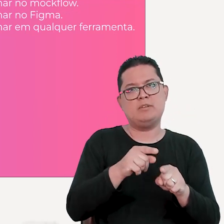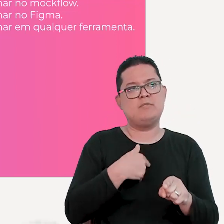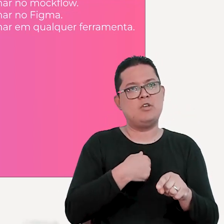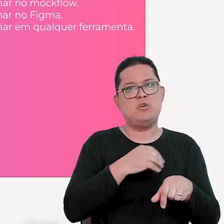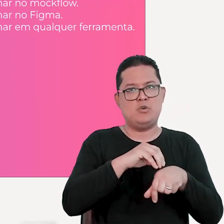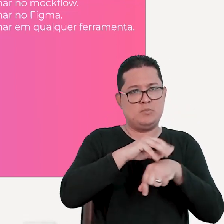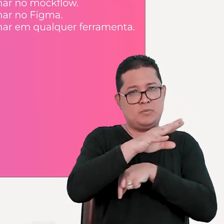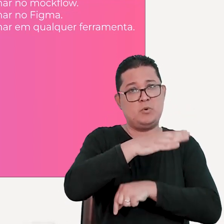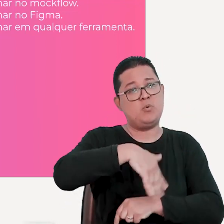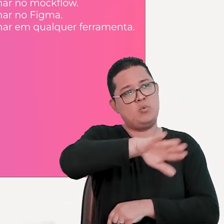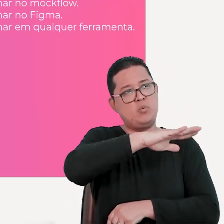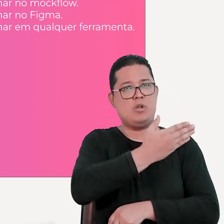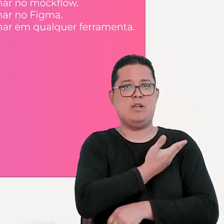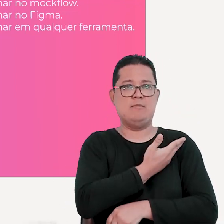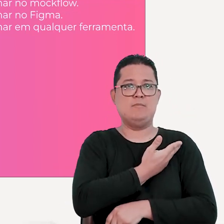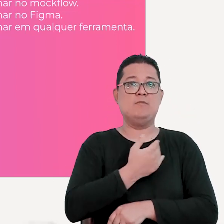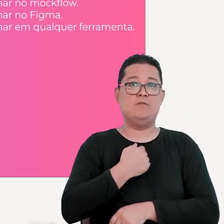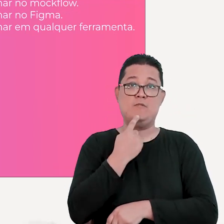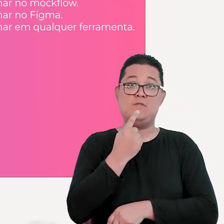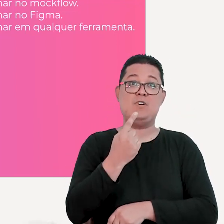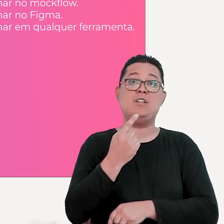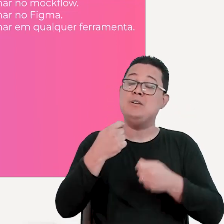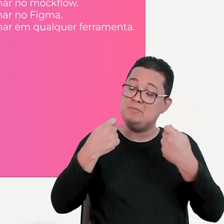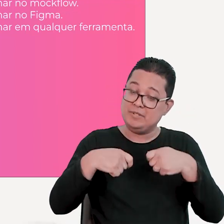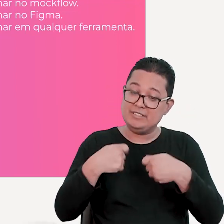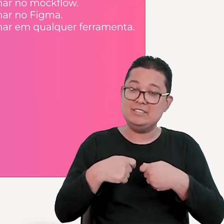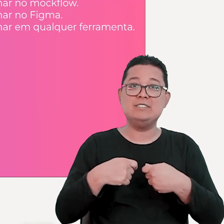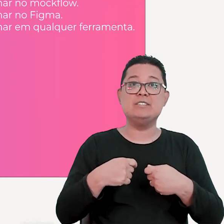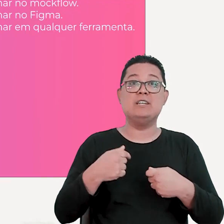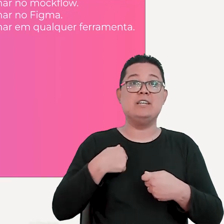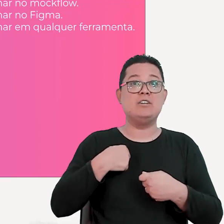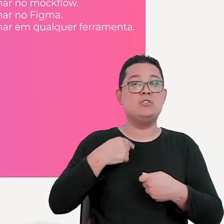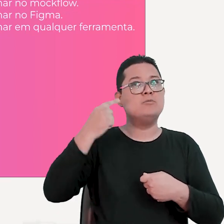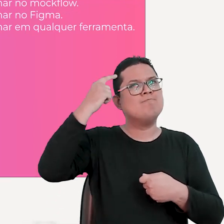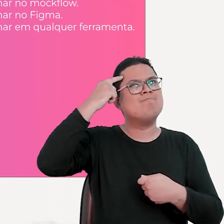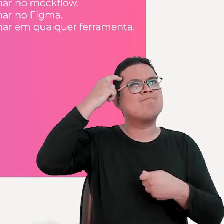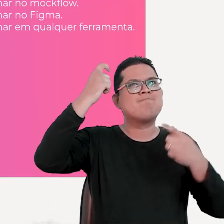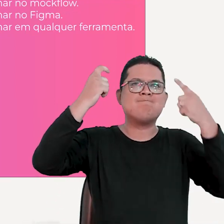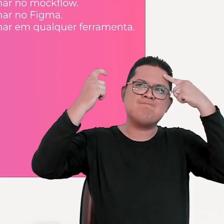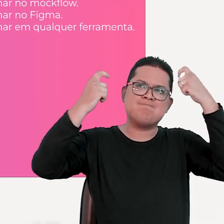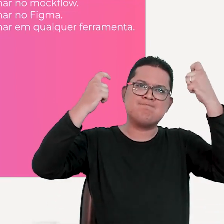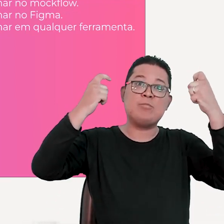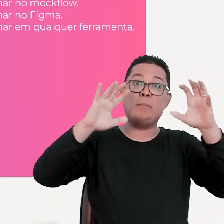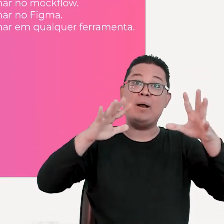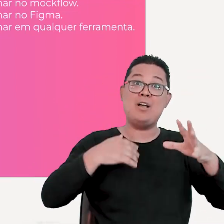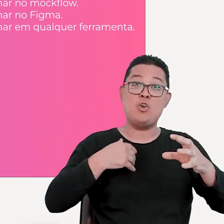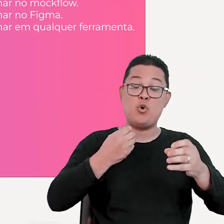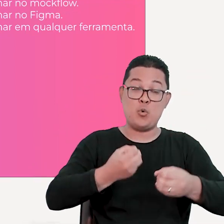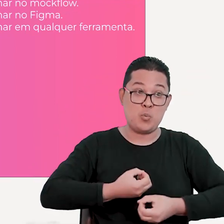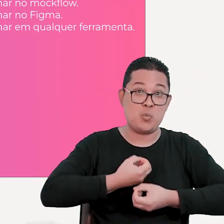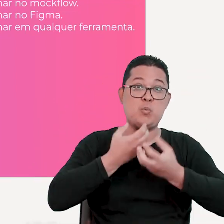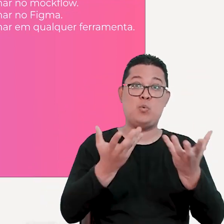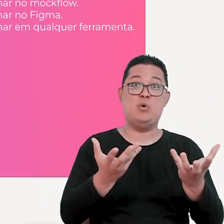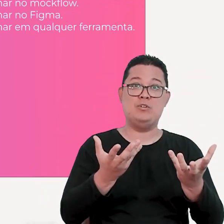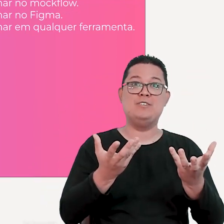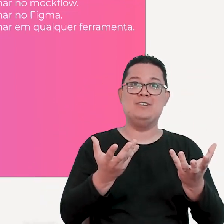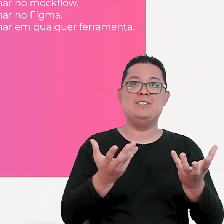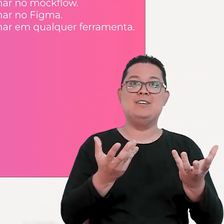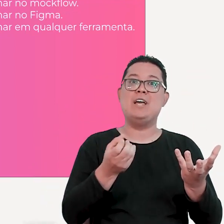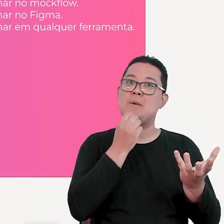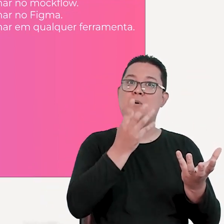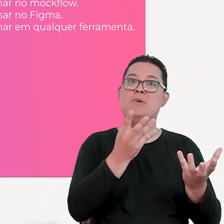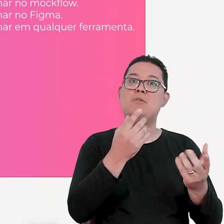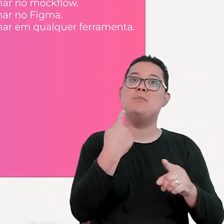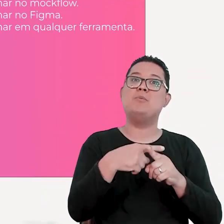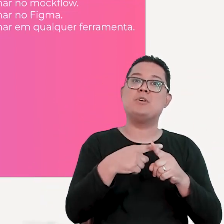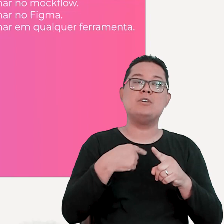se perdendo. Quando a gente coloca isso para fora, a gente começa a ver de outra forma e a criar novas ideias, porque o que estava aqui